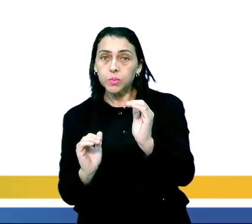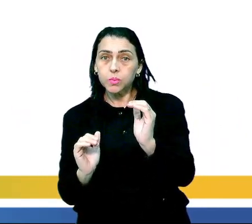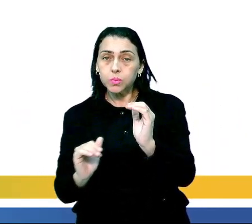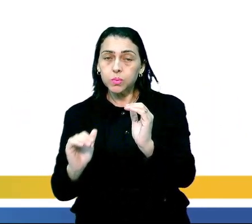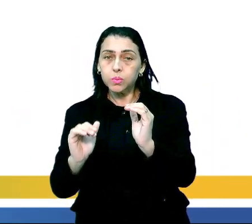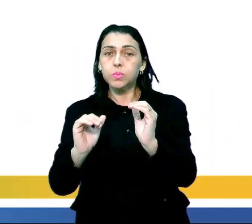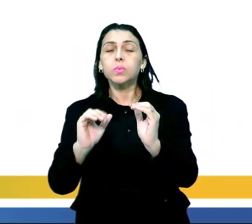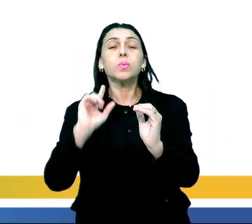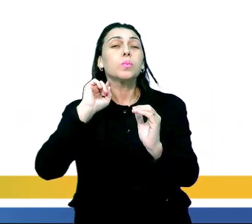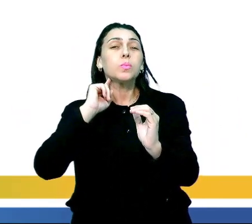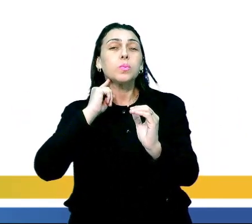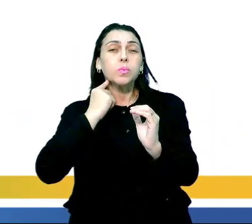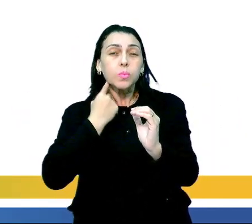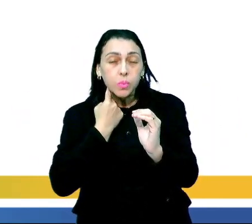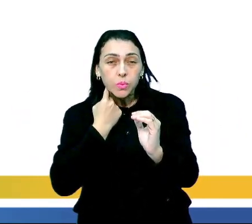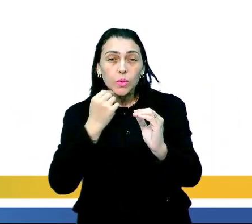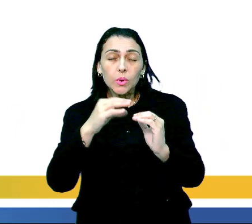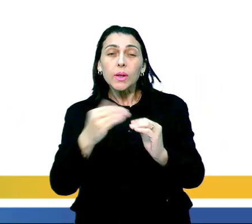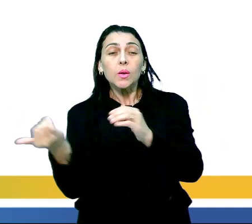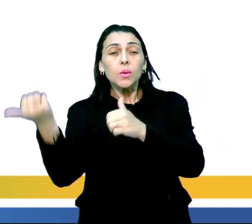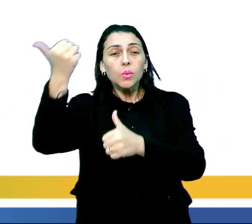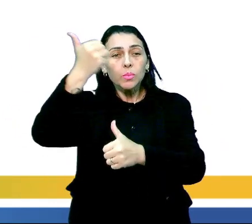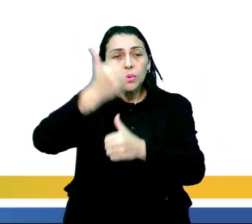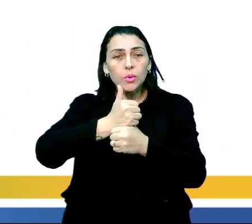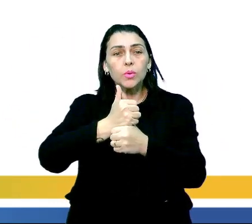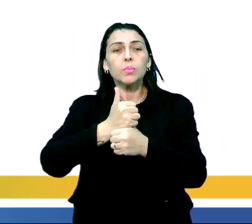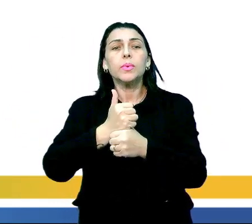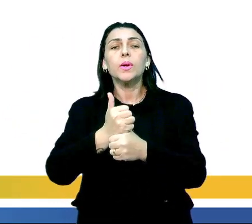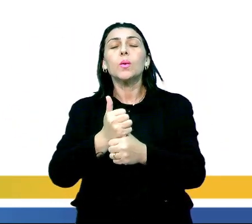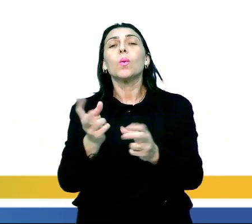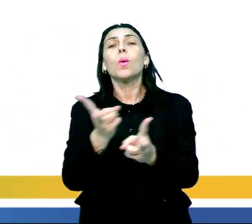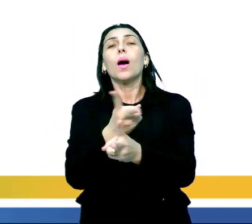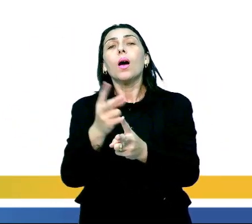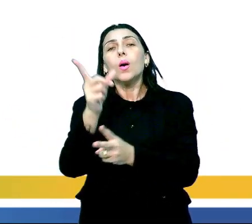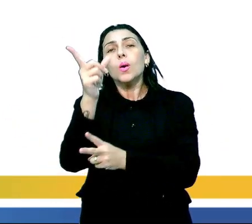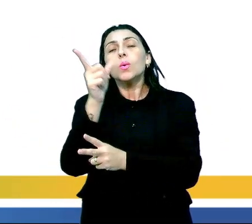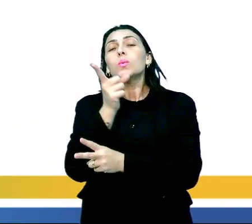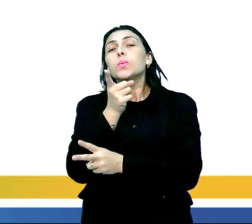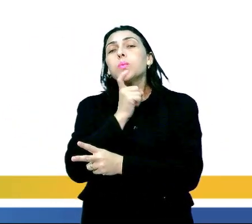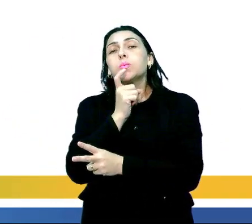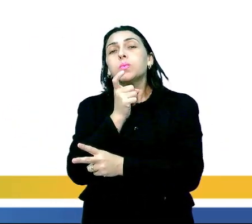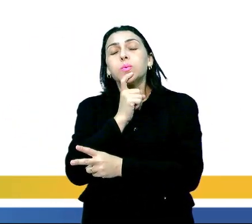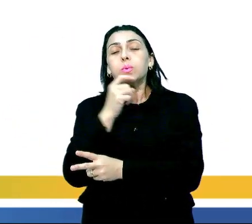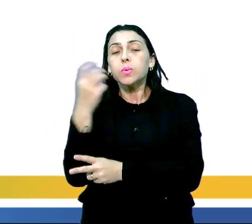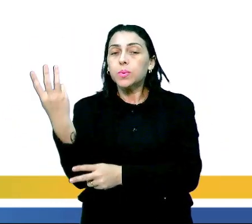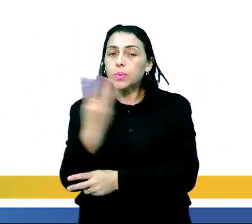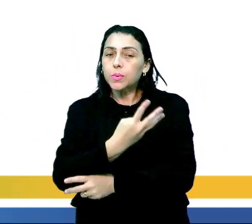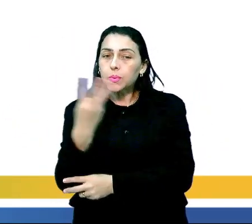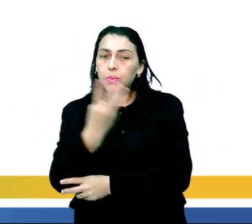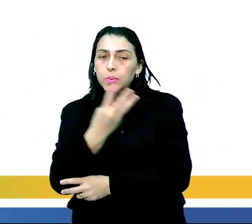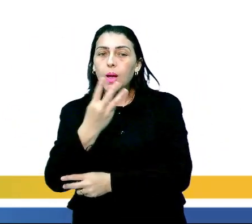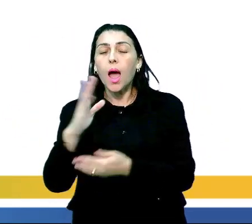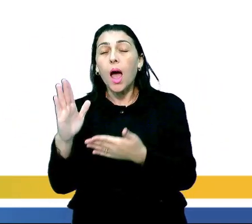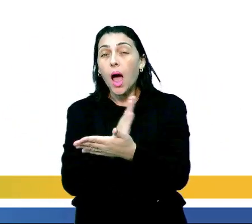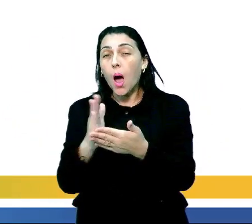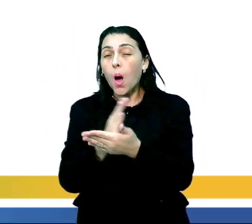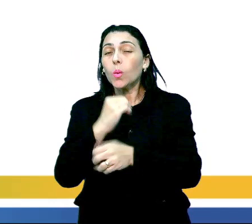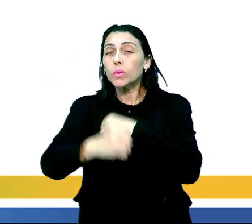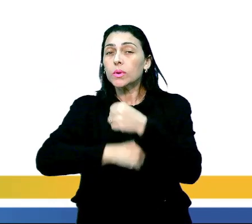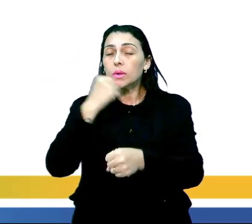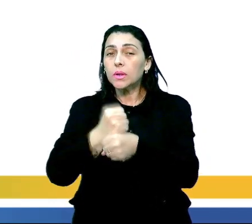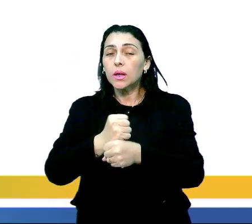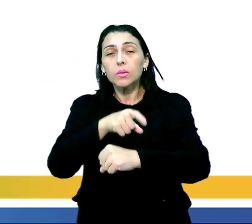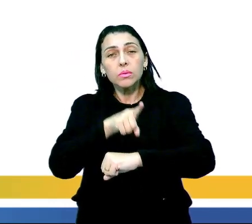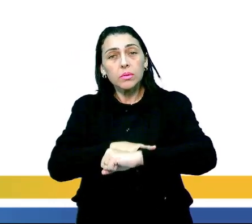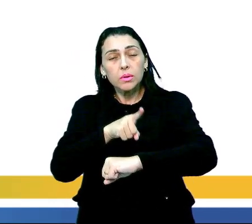carregando os poluentes, sendo substituído aí pelo ar frio. E no 3, em determinadas épocas